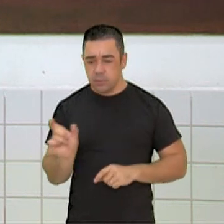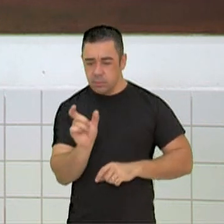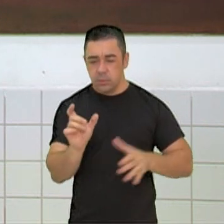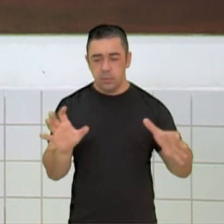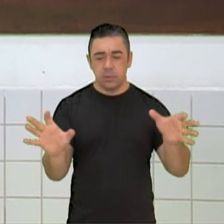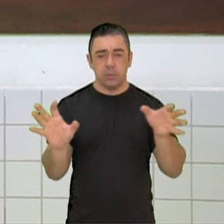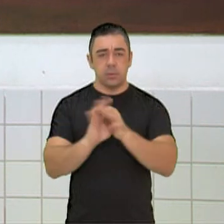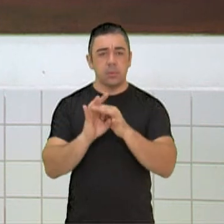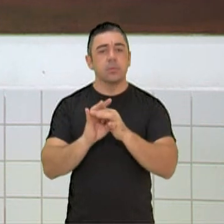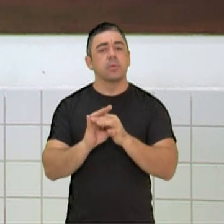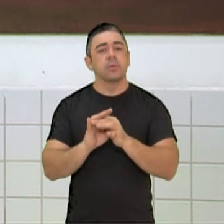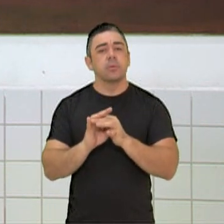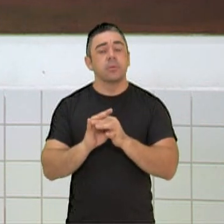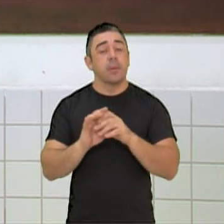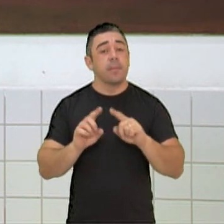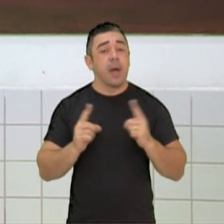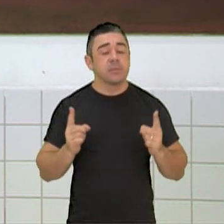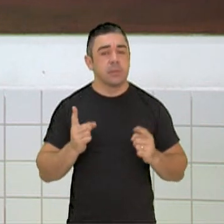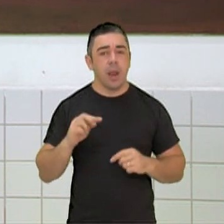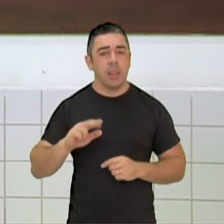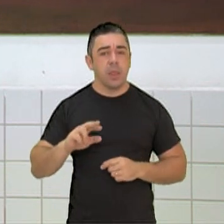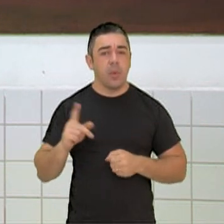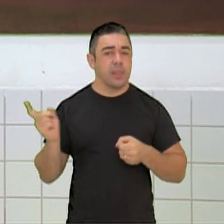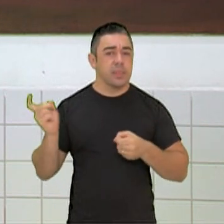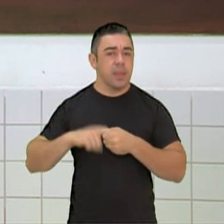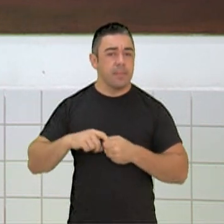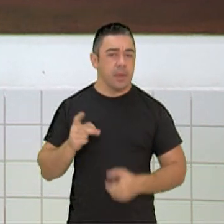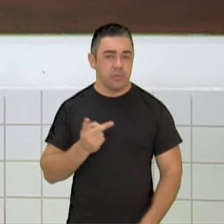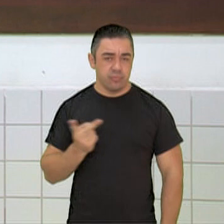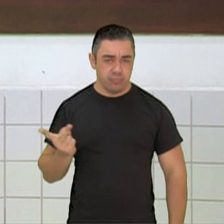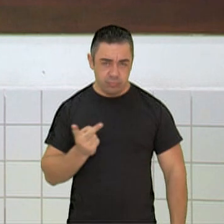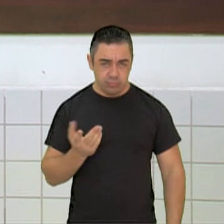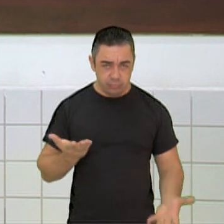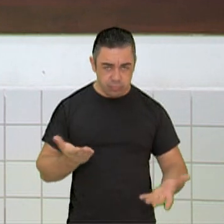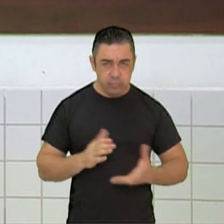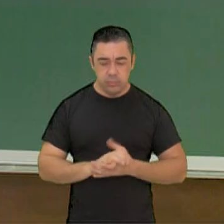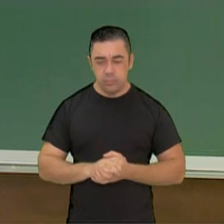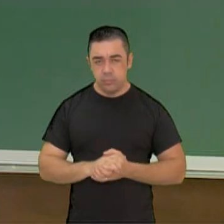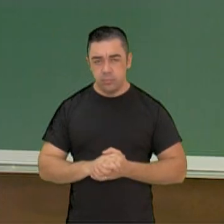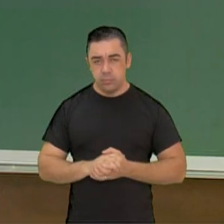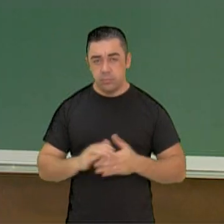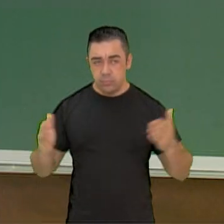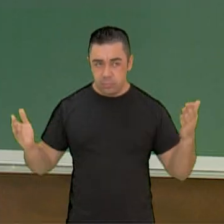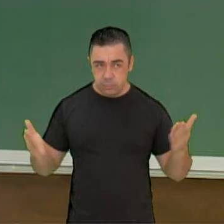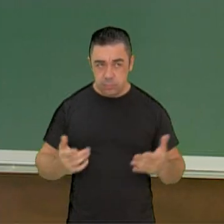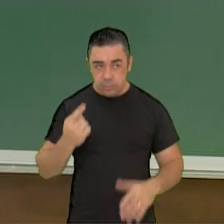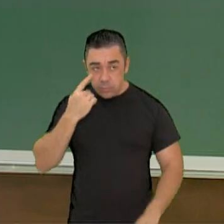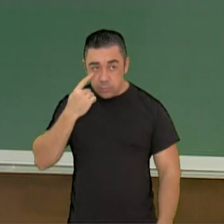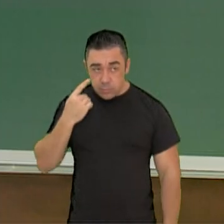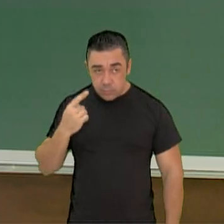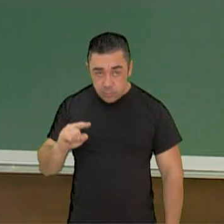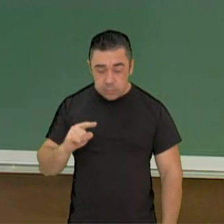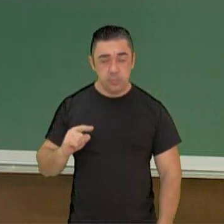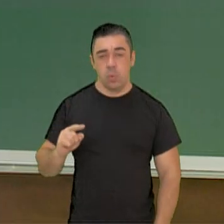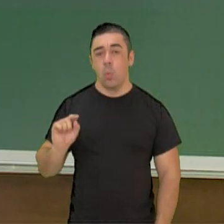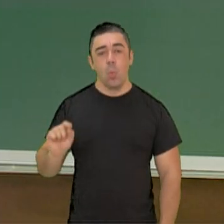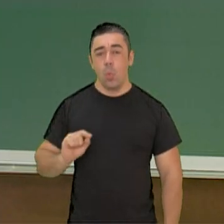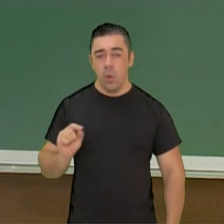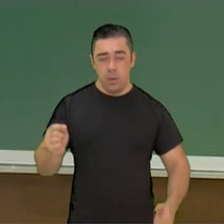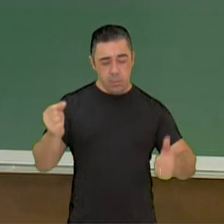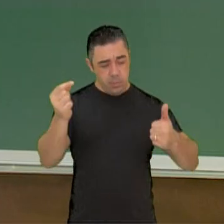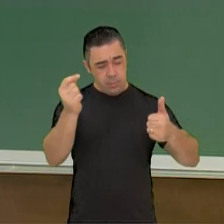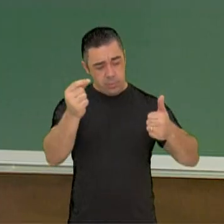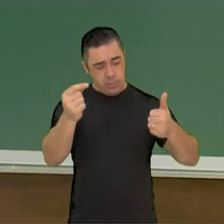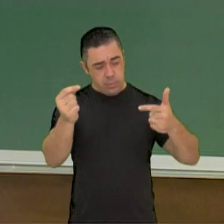uma conjunção, mas elas não dependem uma da outra, tá bom? Vamos agora, relembrar um